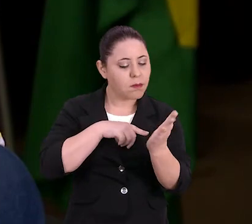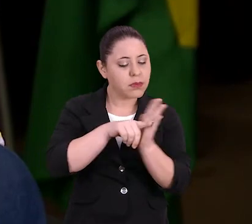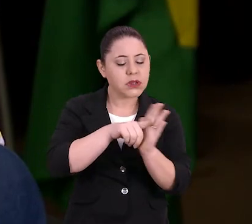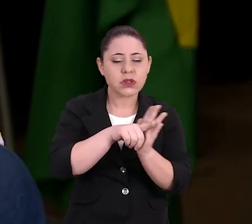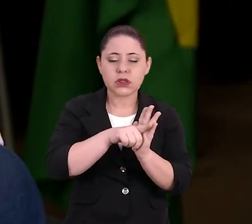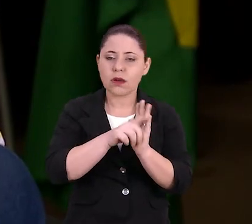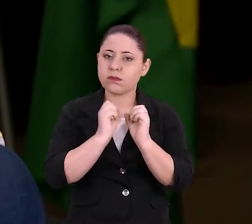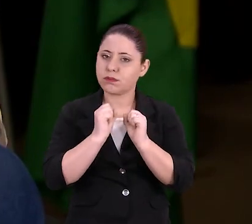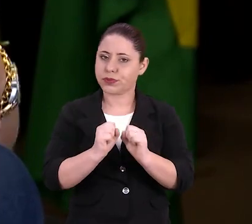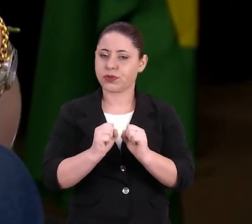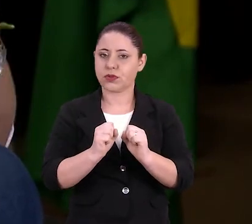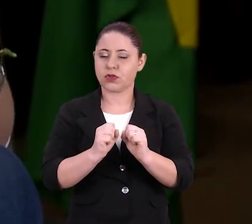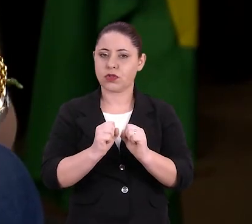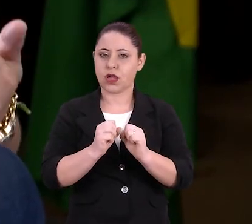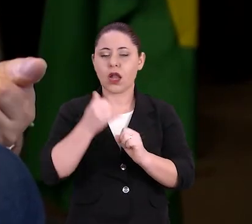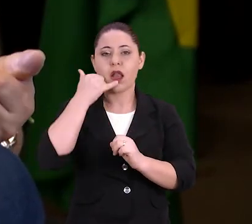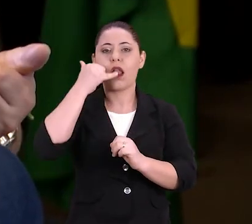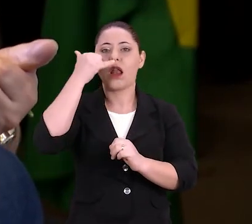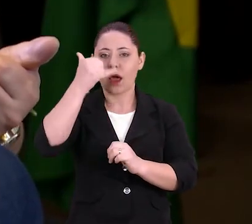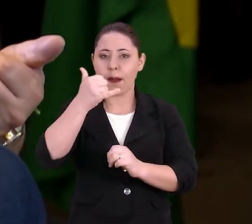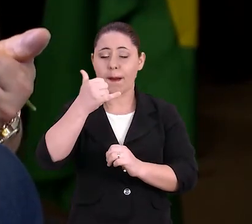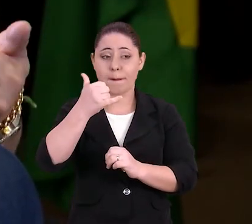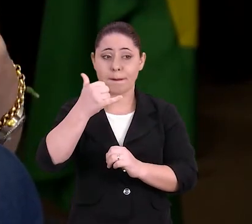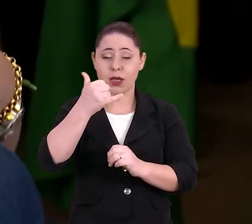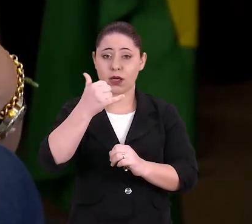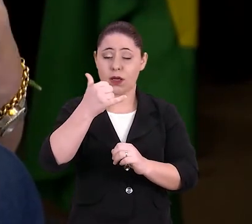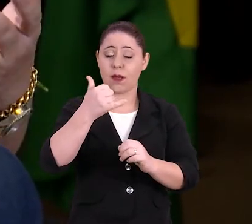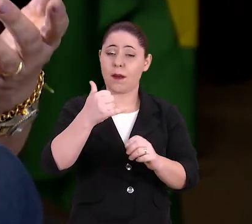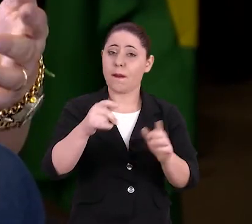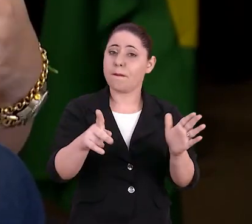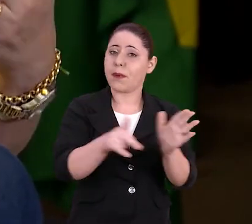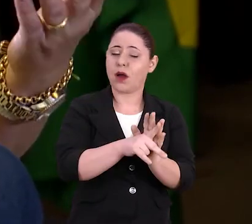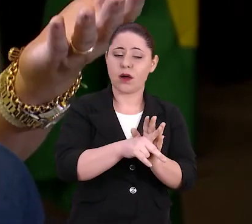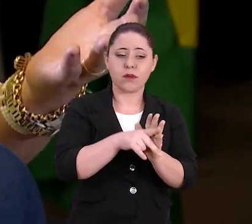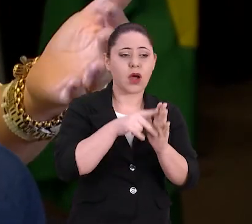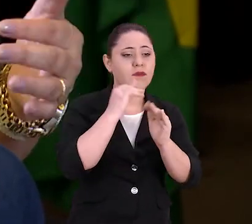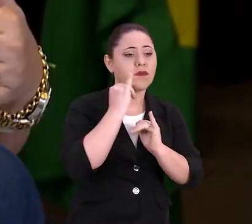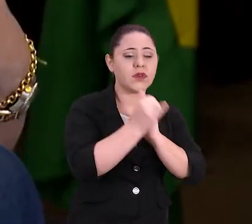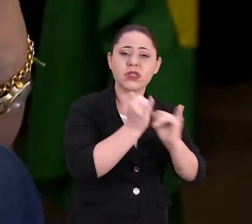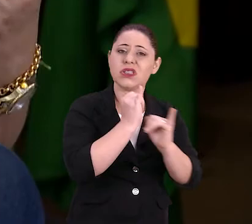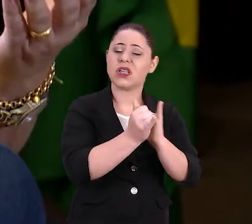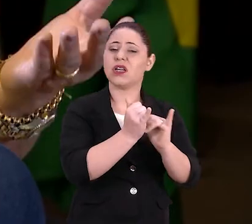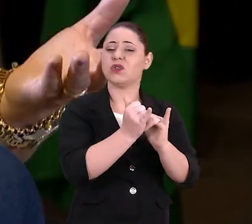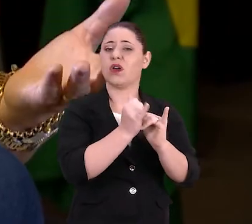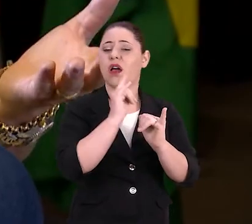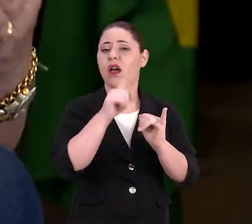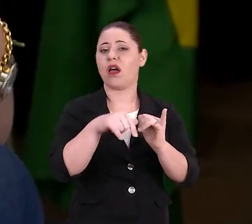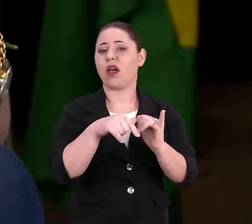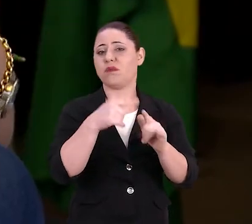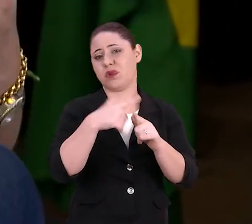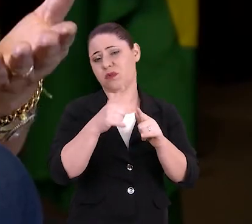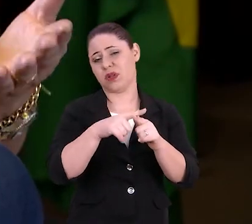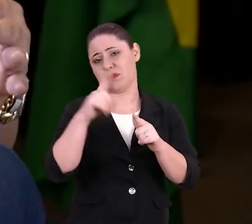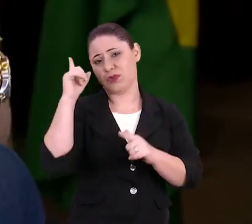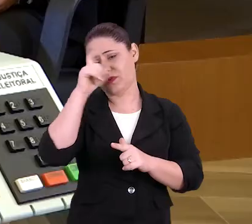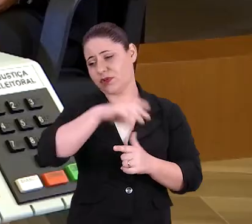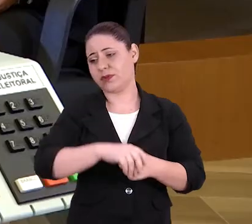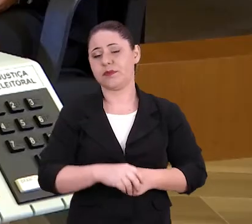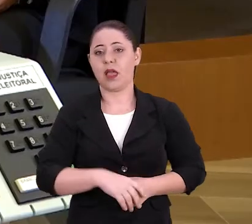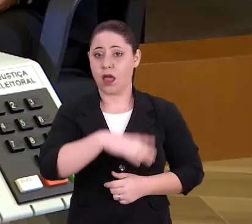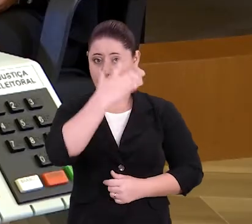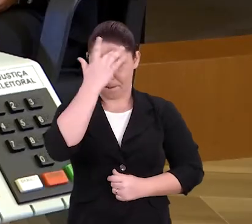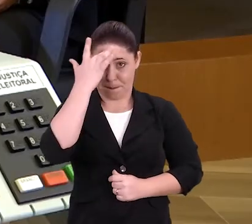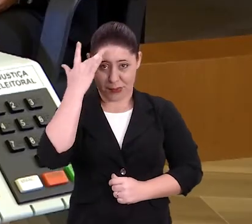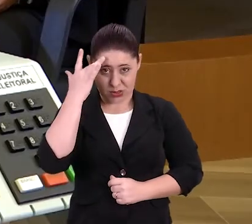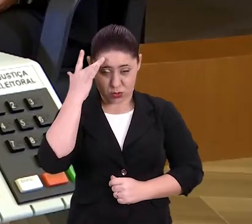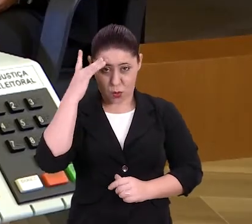consulta. Entrar em contato com a gente, né, reportando algum problema, alguma dificuldade. Então, assim, o eleitor